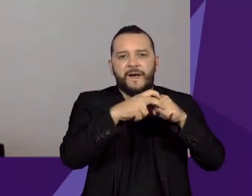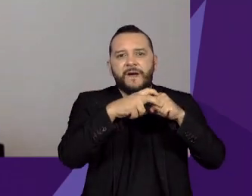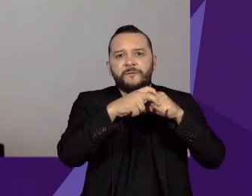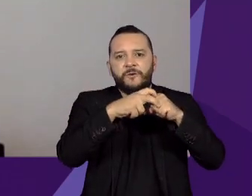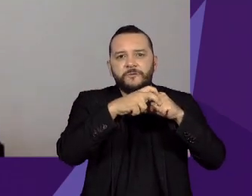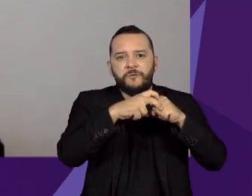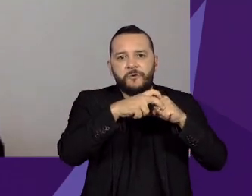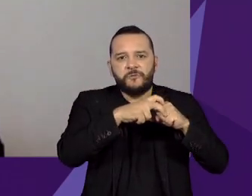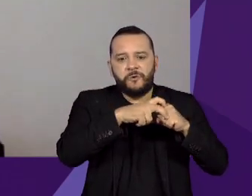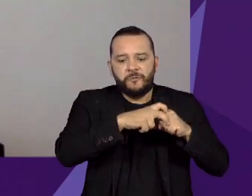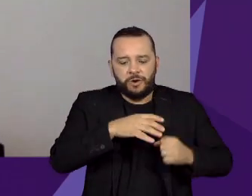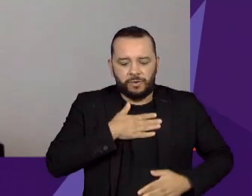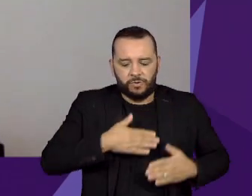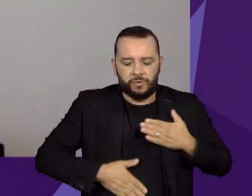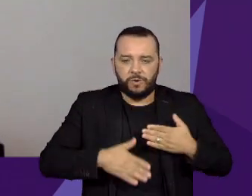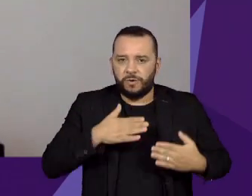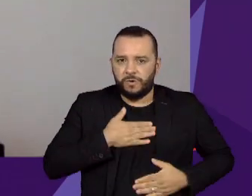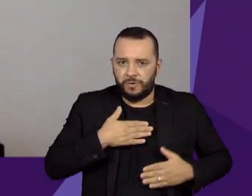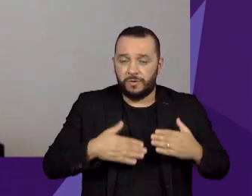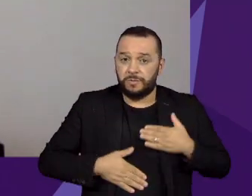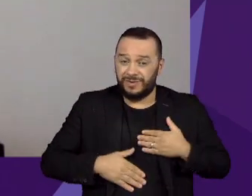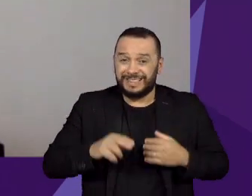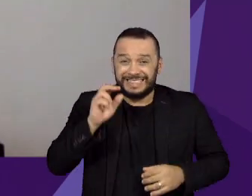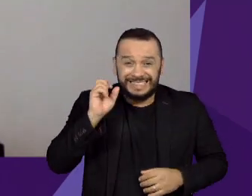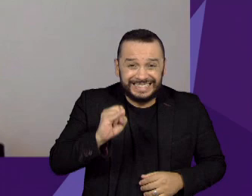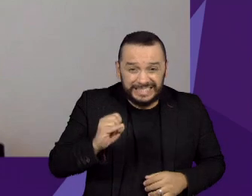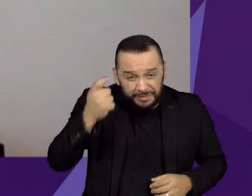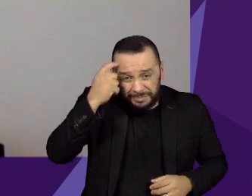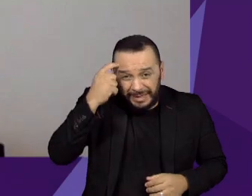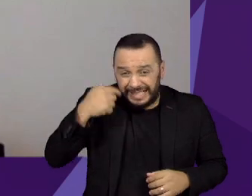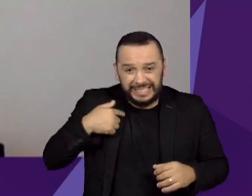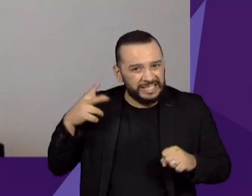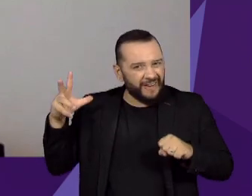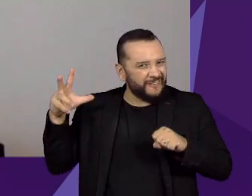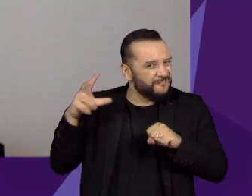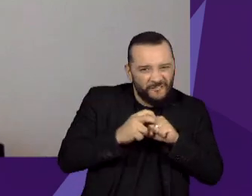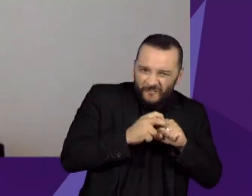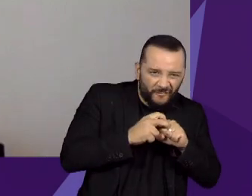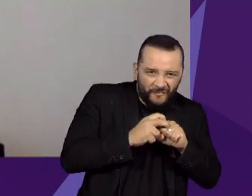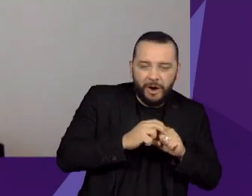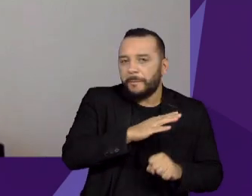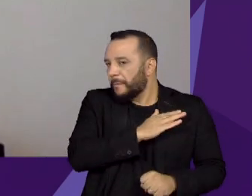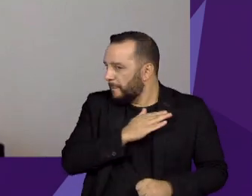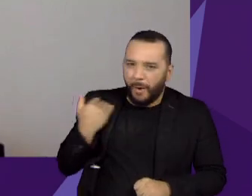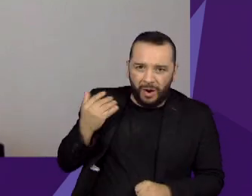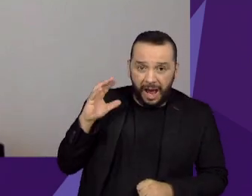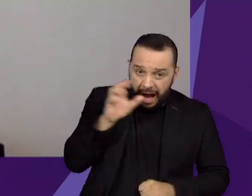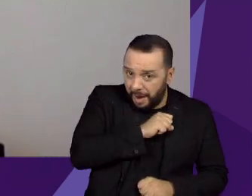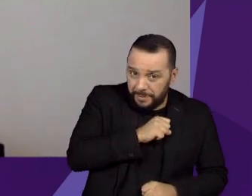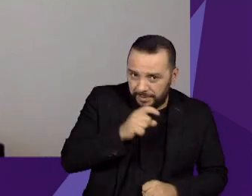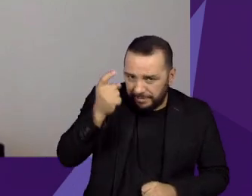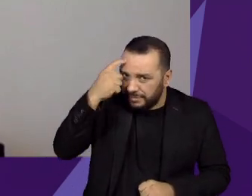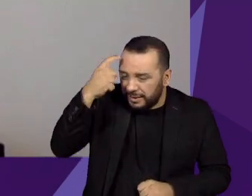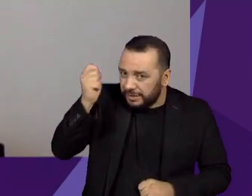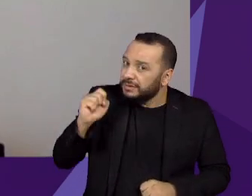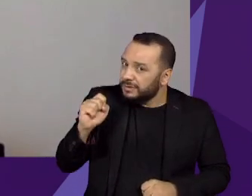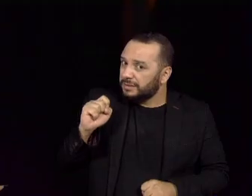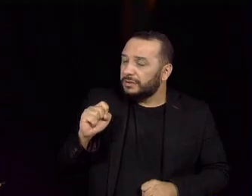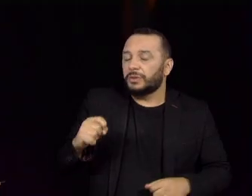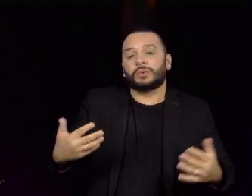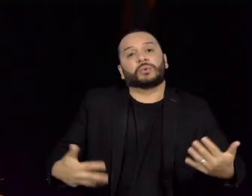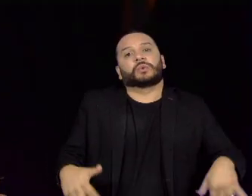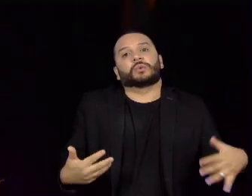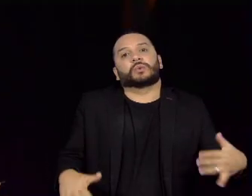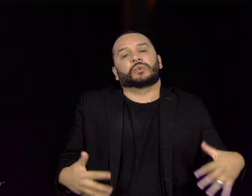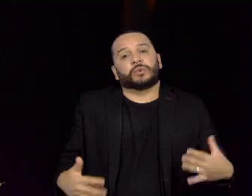bem, ele não é um vírus altamente letal. Já imaginou se esse vírus fosse altamente transmissível, como ele é, e fosse altamente letal ou